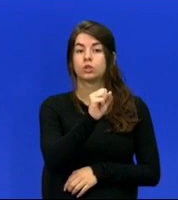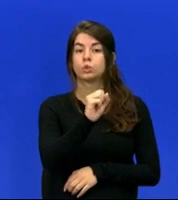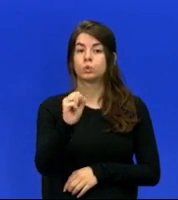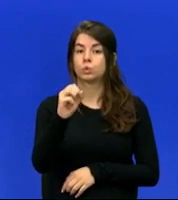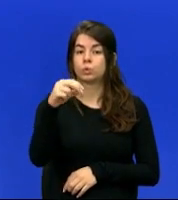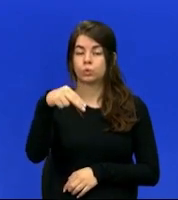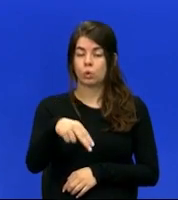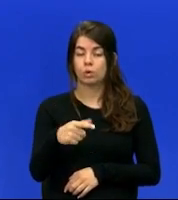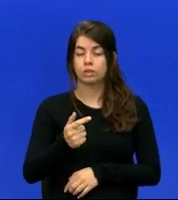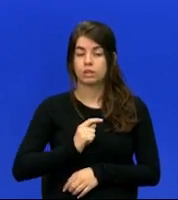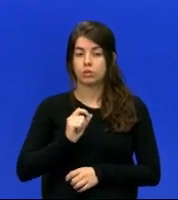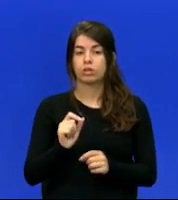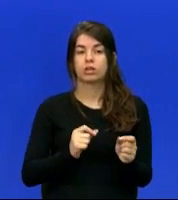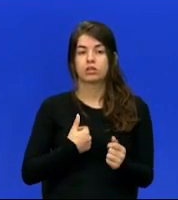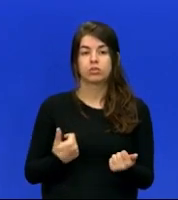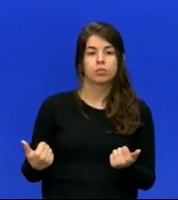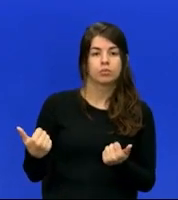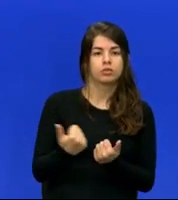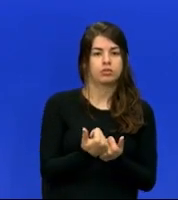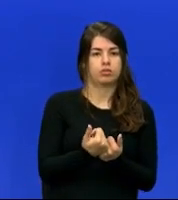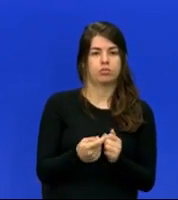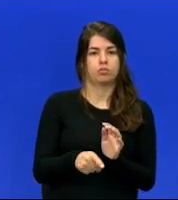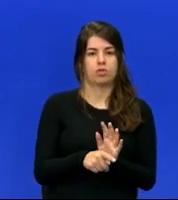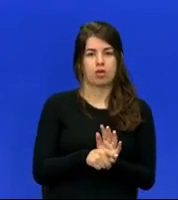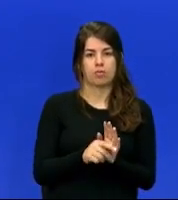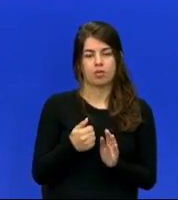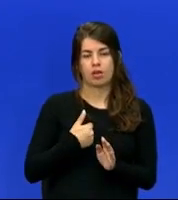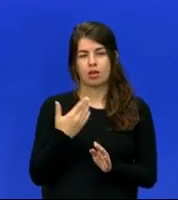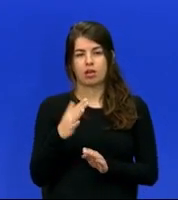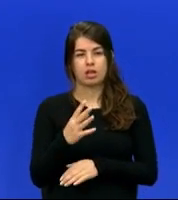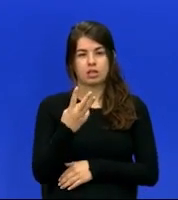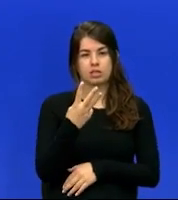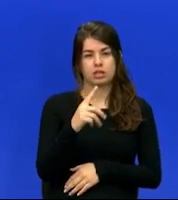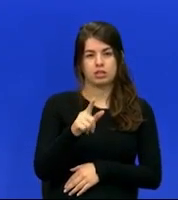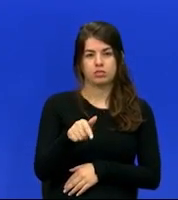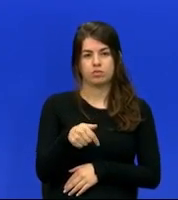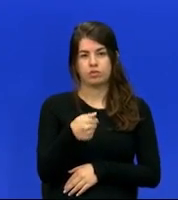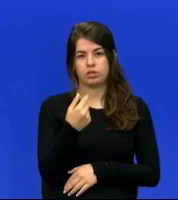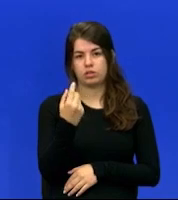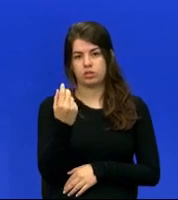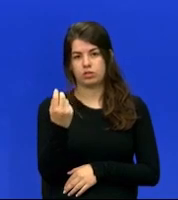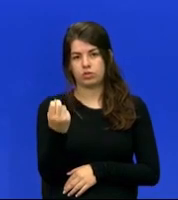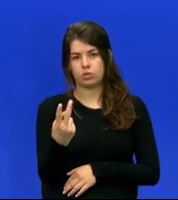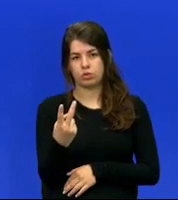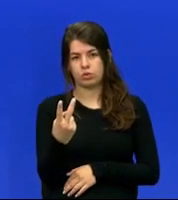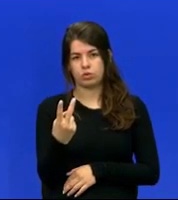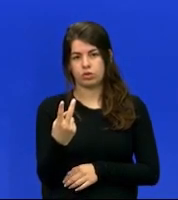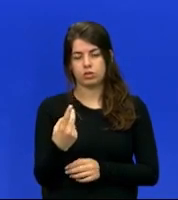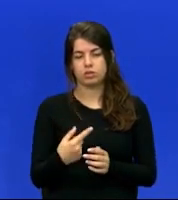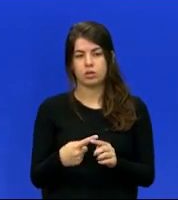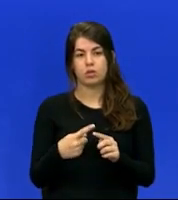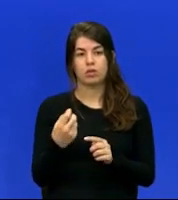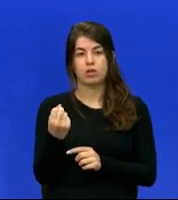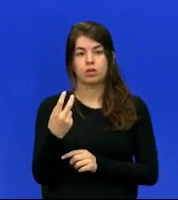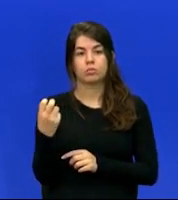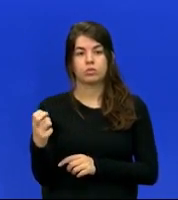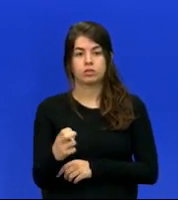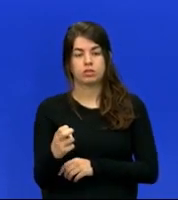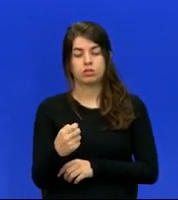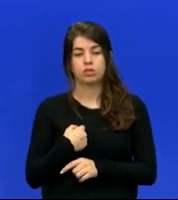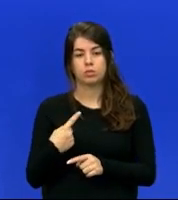Então, aonde eu tenho a substituição do lambda, que é a média 3, vezes 2 elevado a 5,